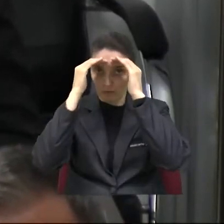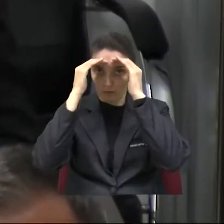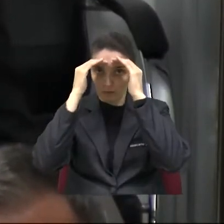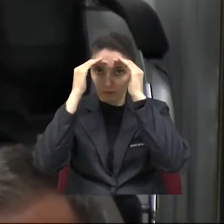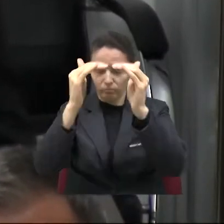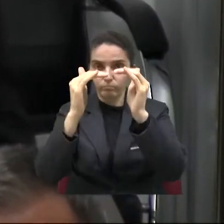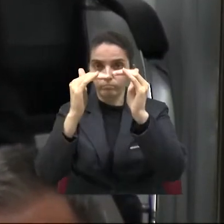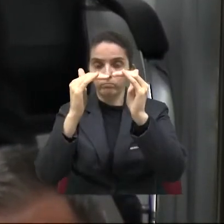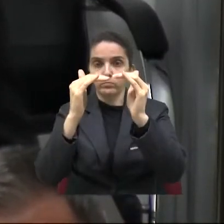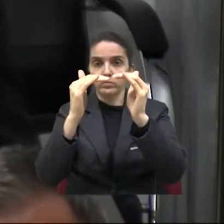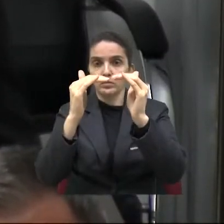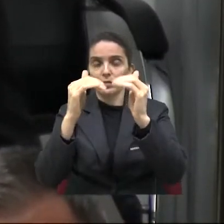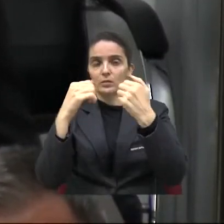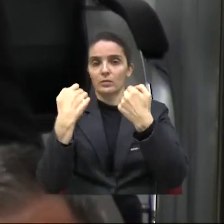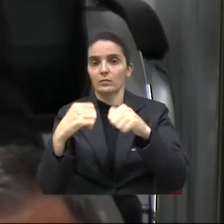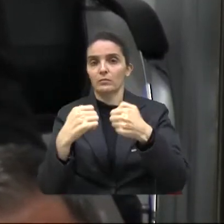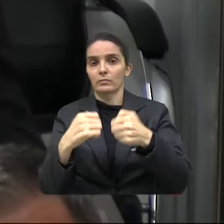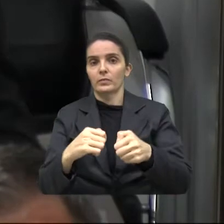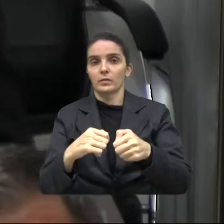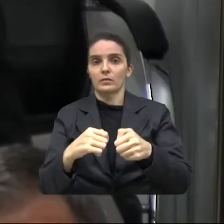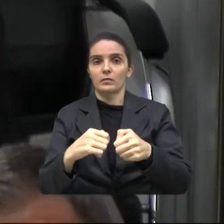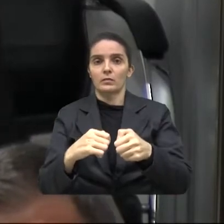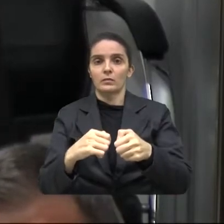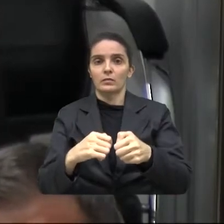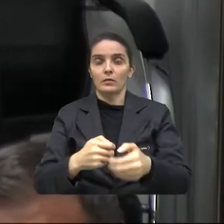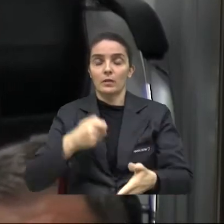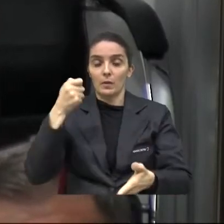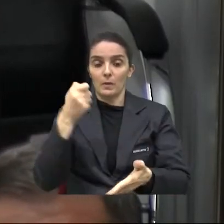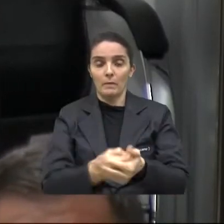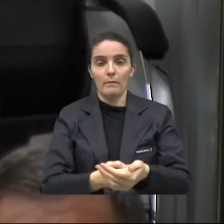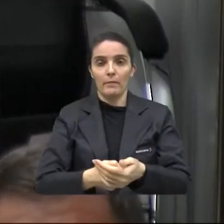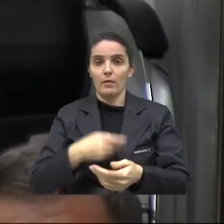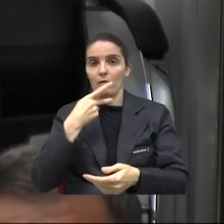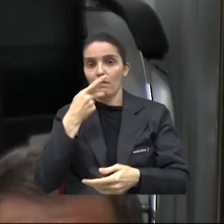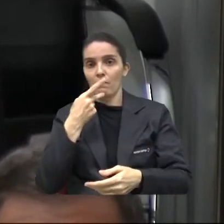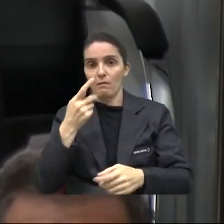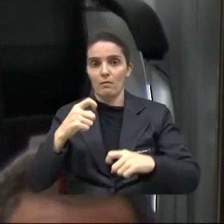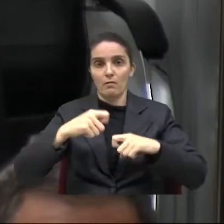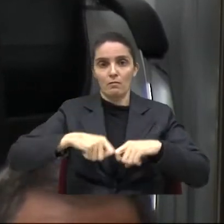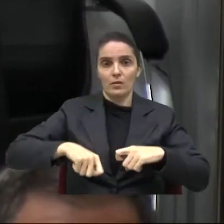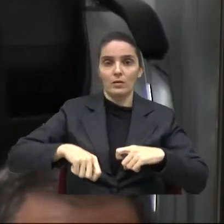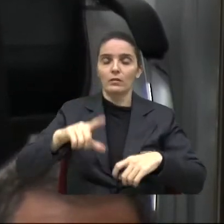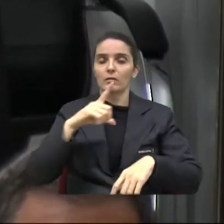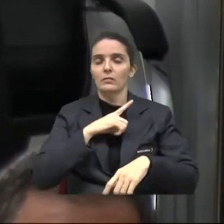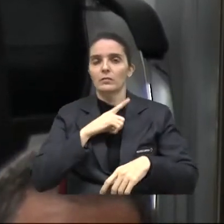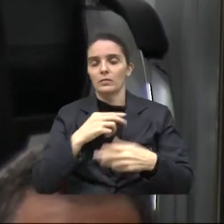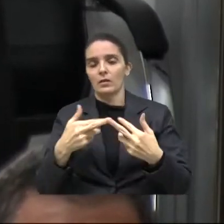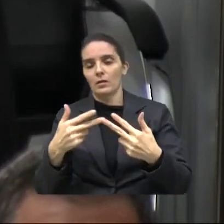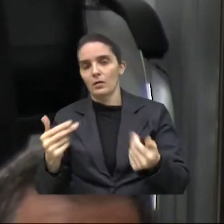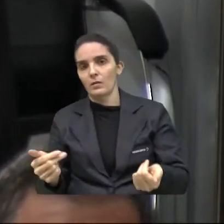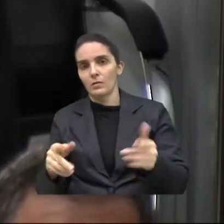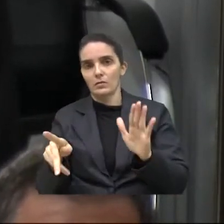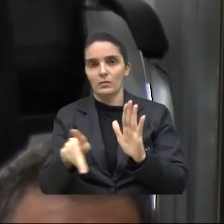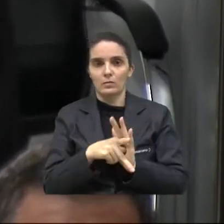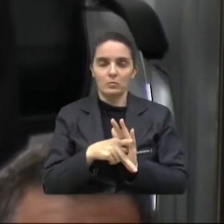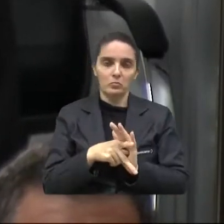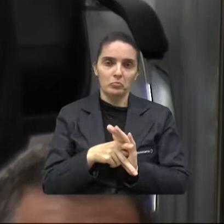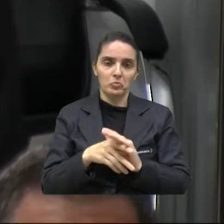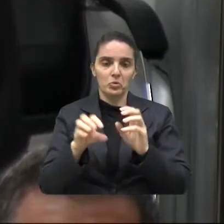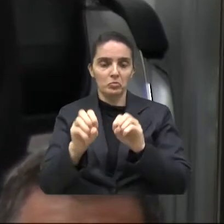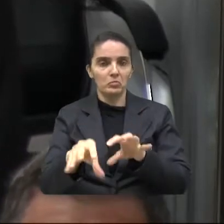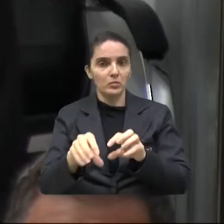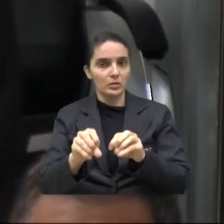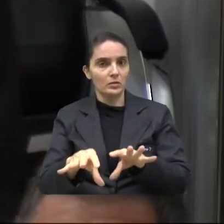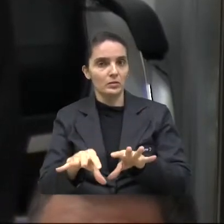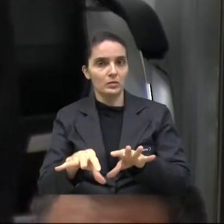de abordar os temas relativos à sexualidade, adotando materiais didáticos que não oferecem